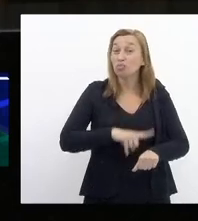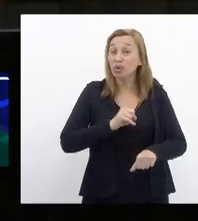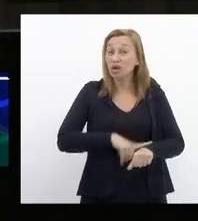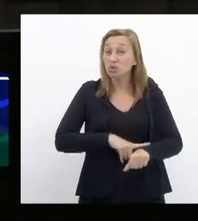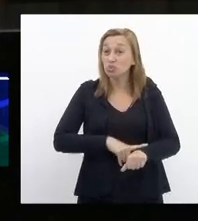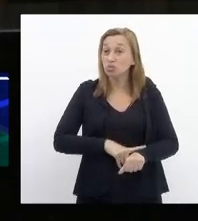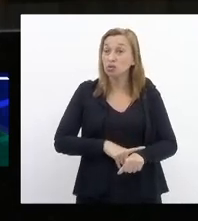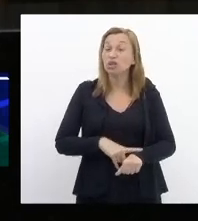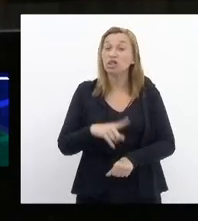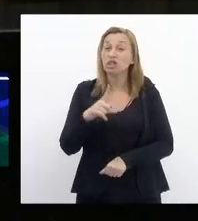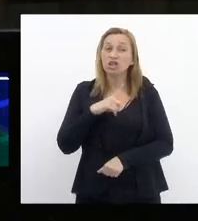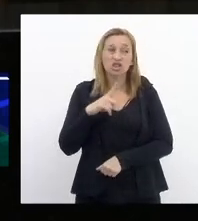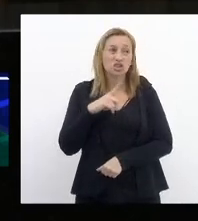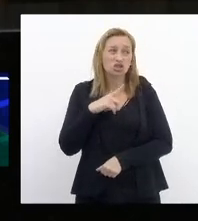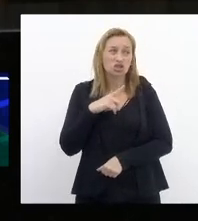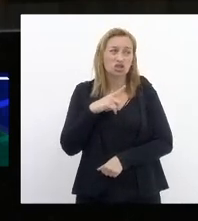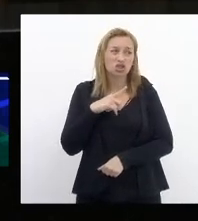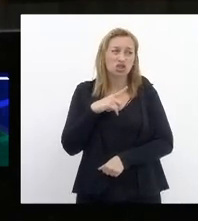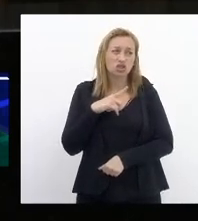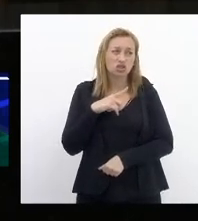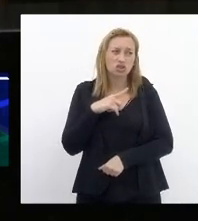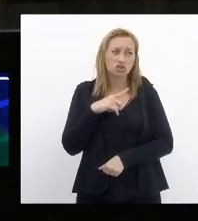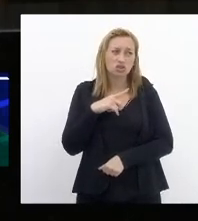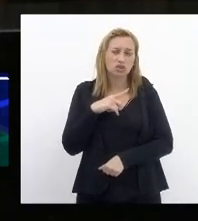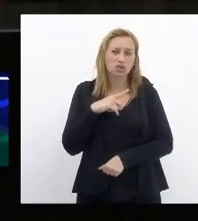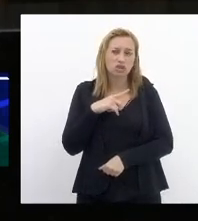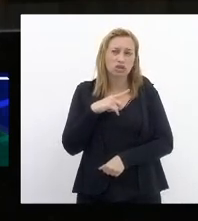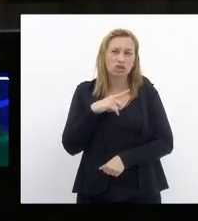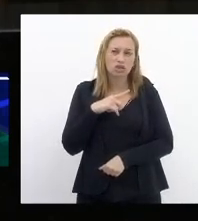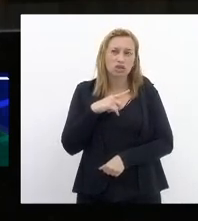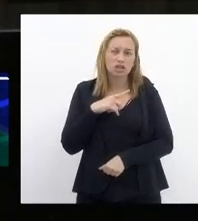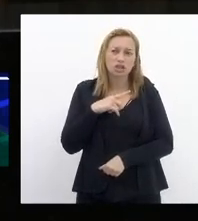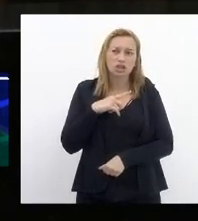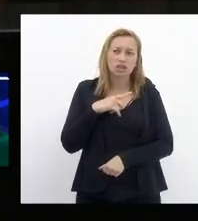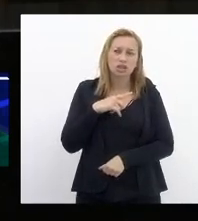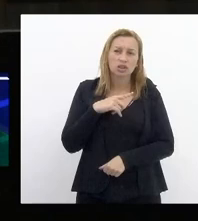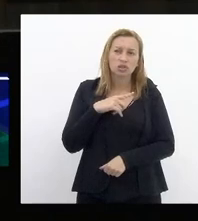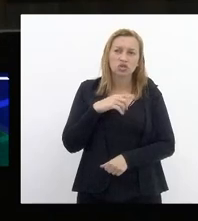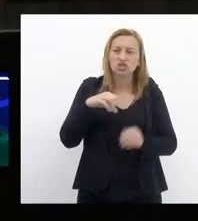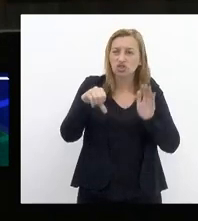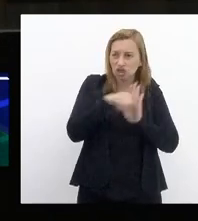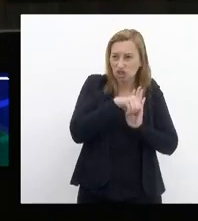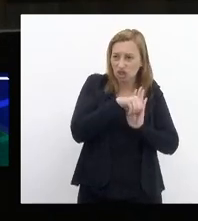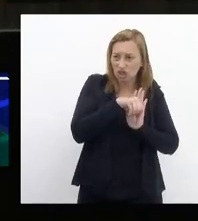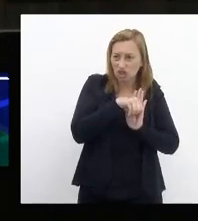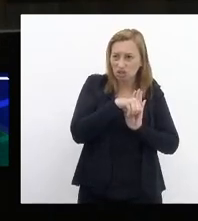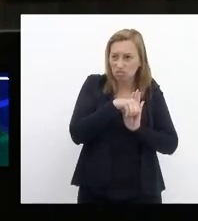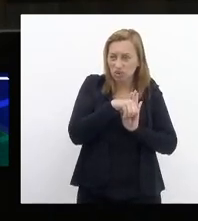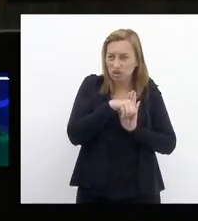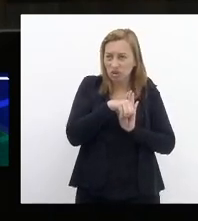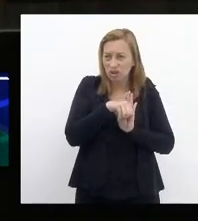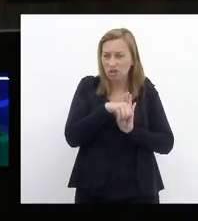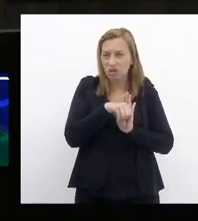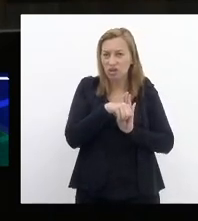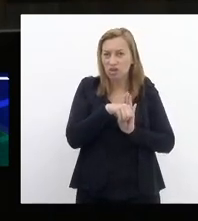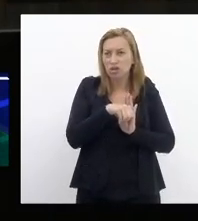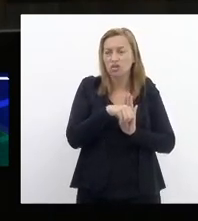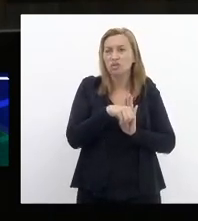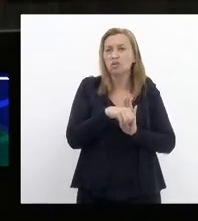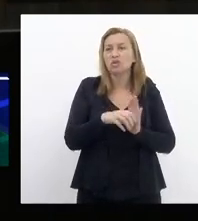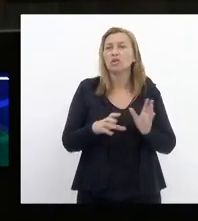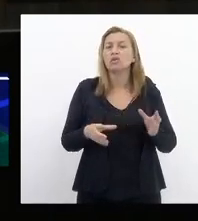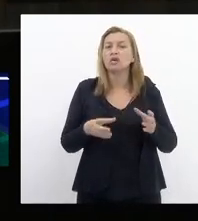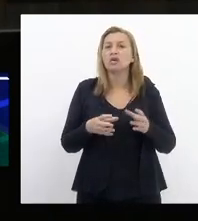em que se tinha aí, sobretudo nos casos de crime de lesão corporal, a possibilidade da instauração de um